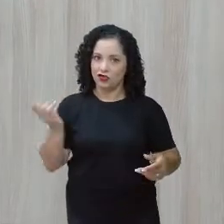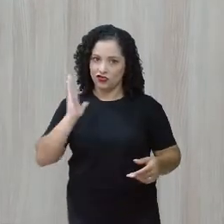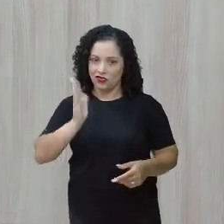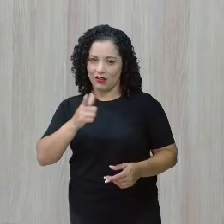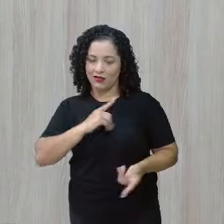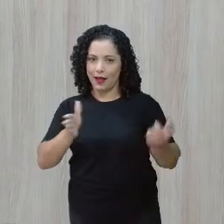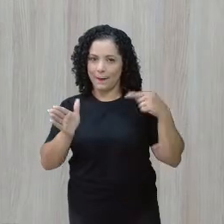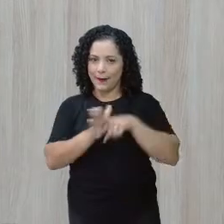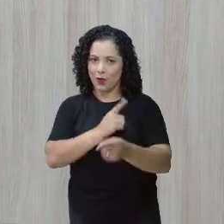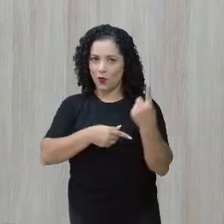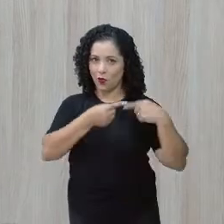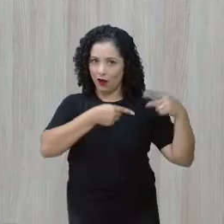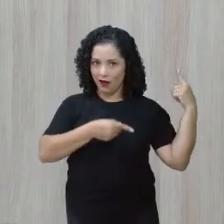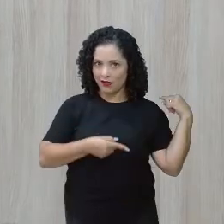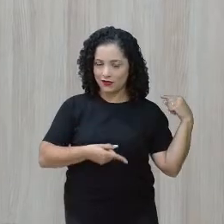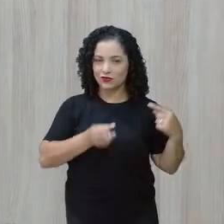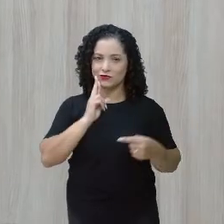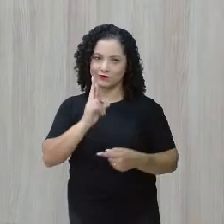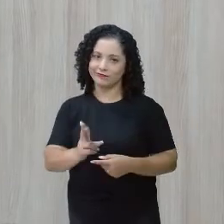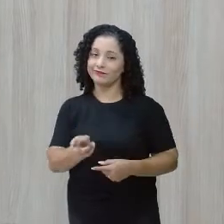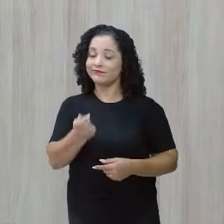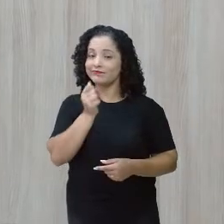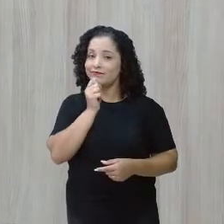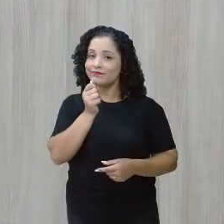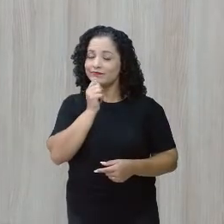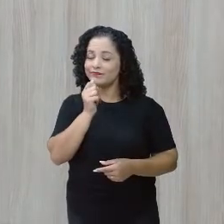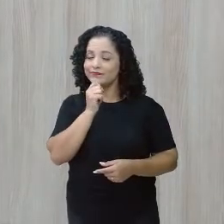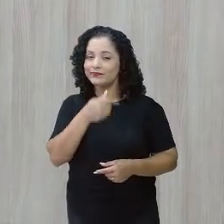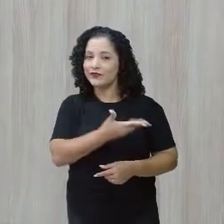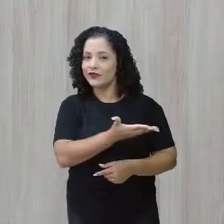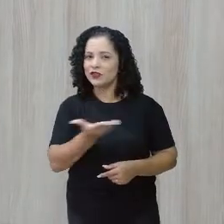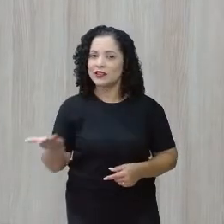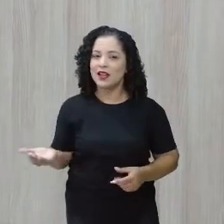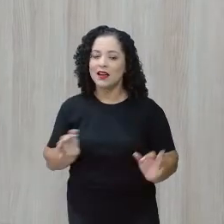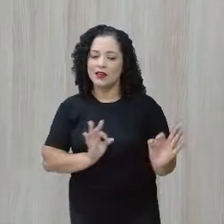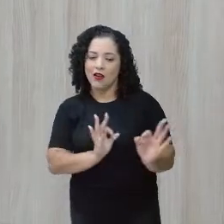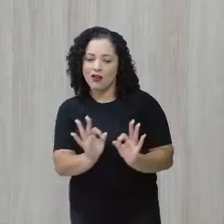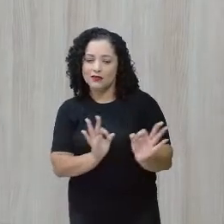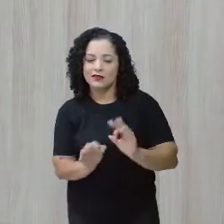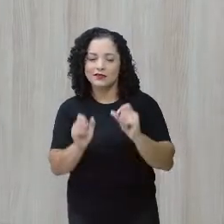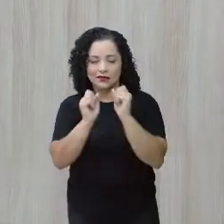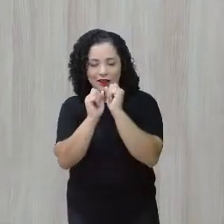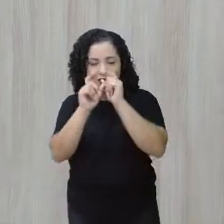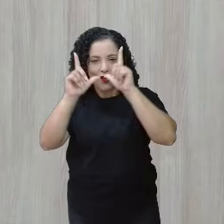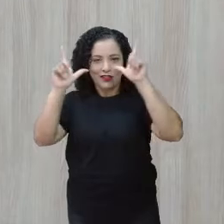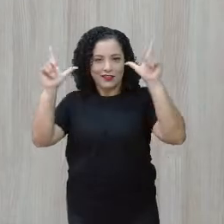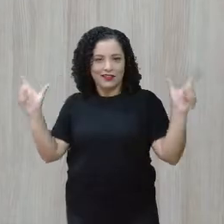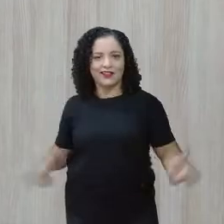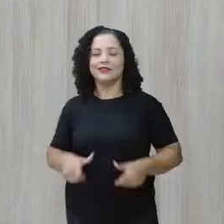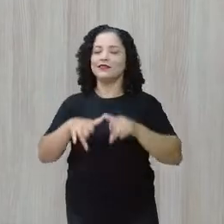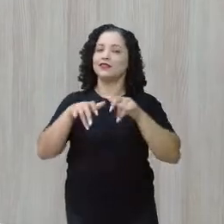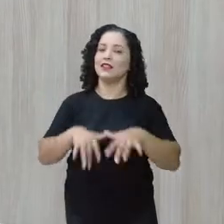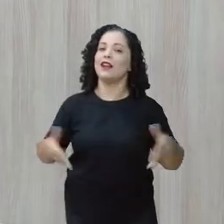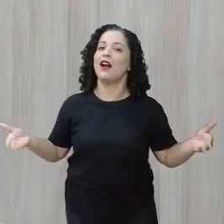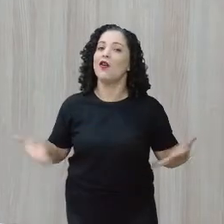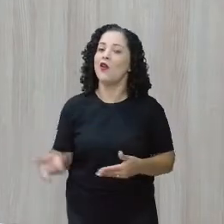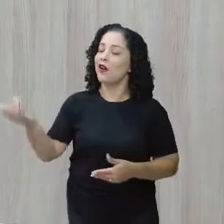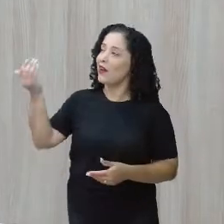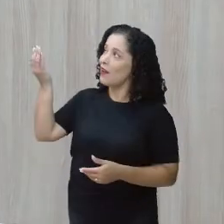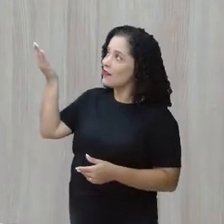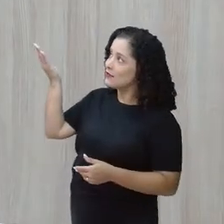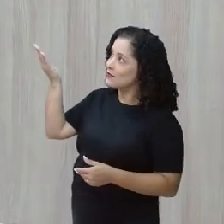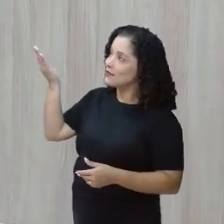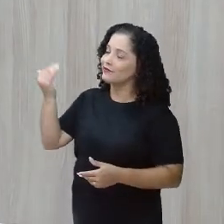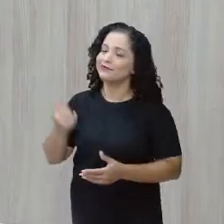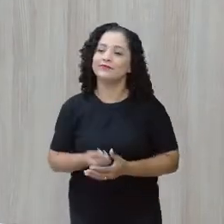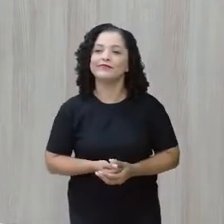anterior, não deu tempo de responder. Né? Vamos dizer, estavam ainda aí acordando, digitando, mas e essa? As câmaras